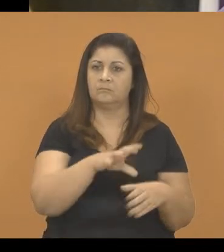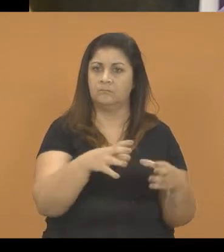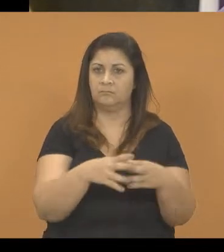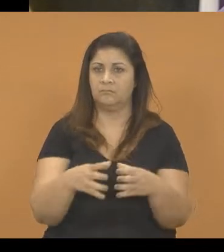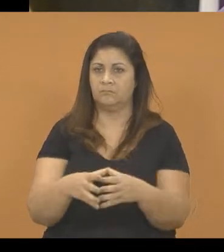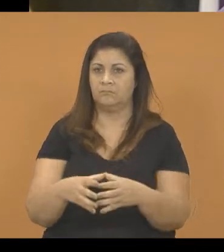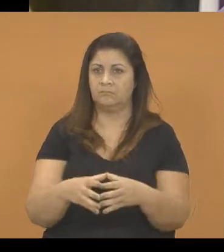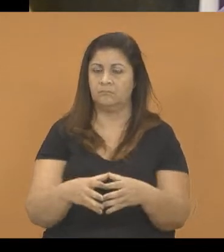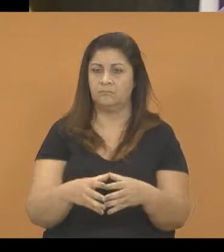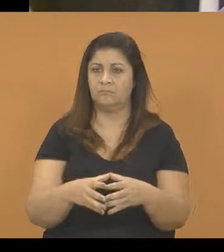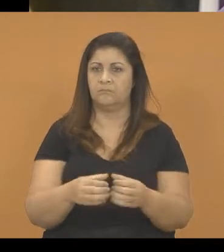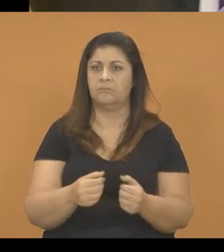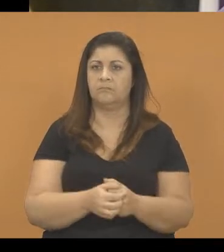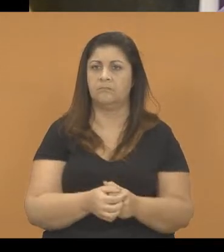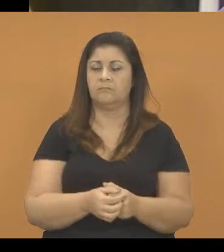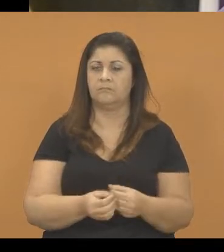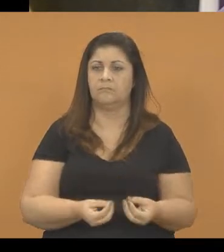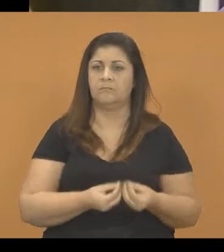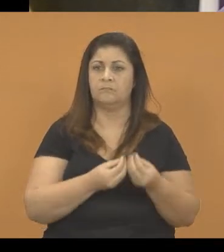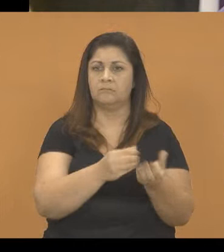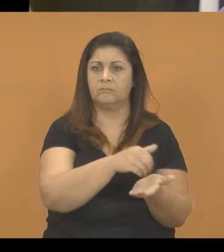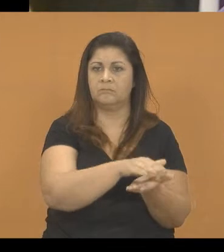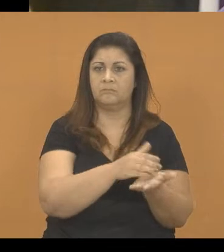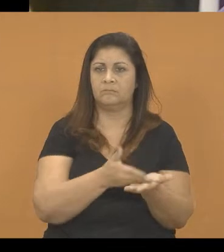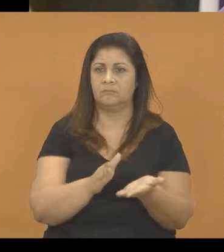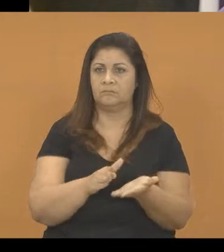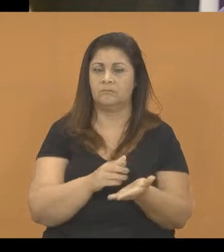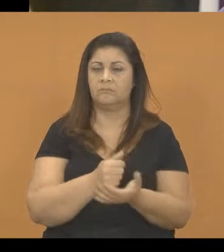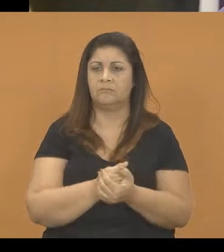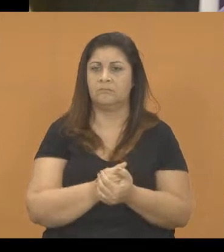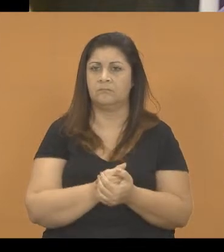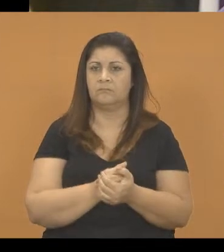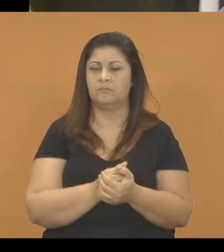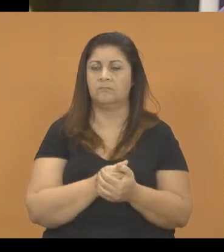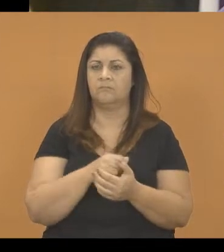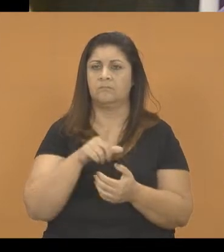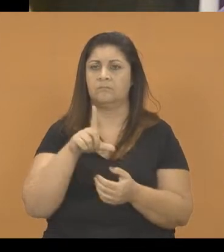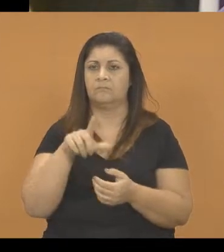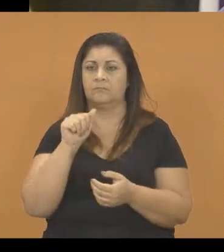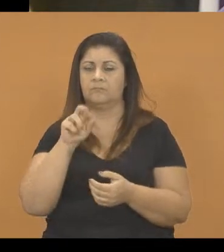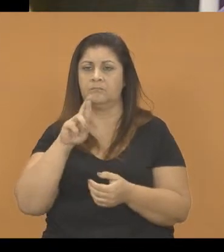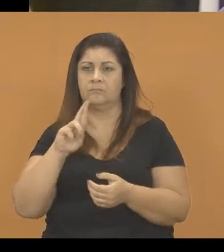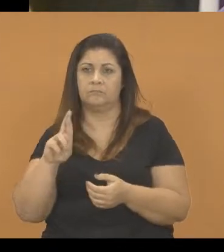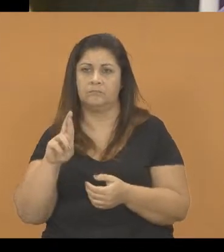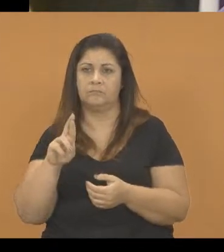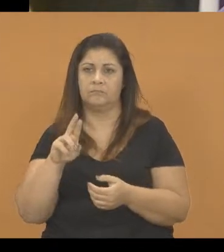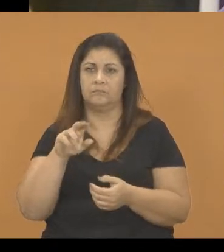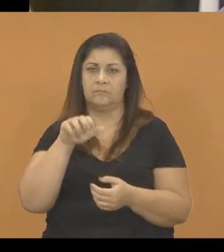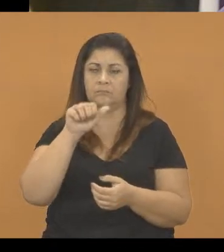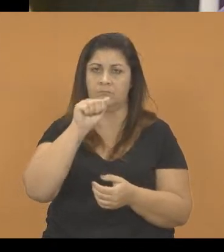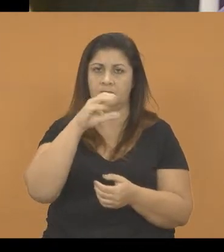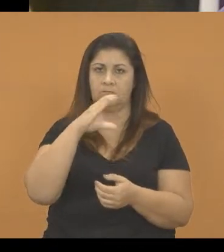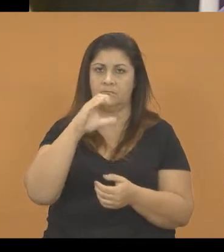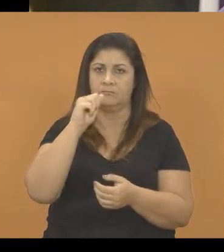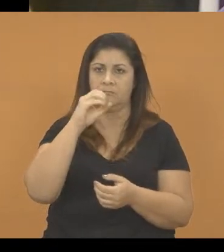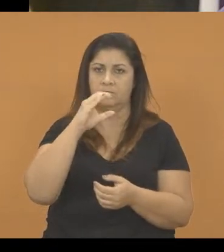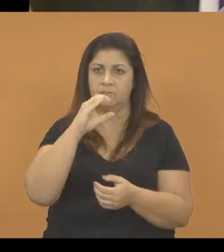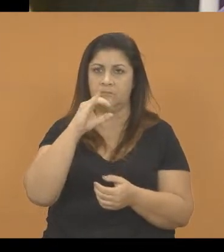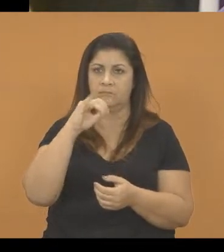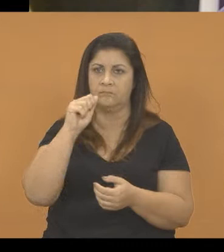cidade então será contemplado dentro desse valor o lar das acácias as partes fiquem mais paulinhos